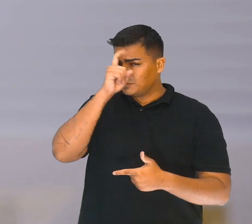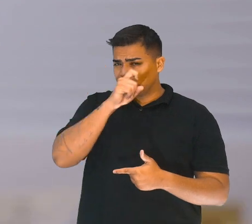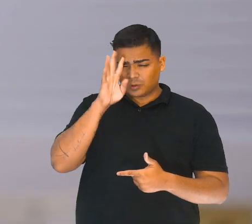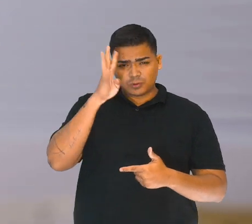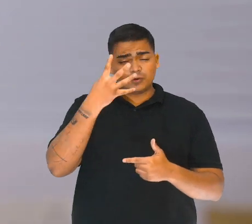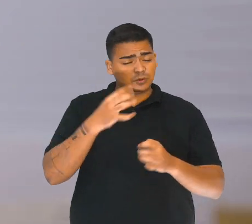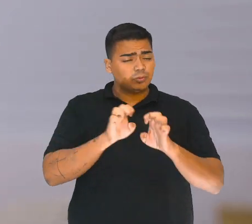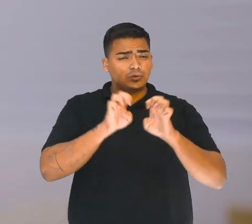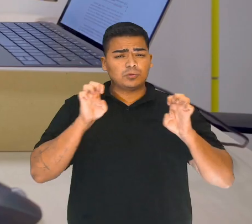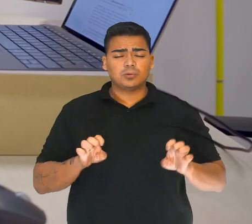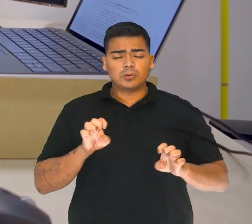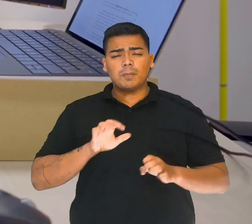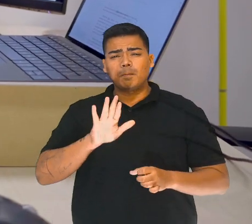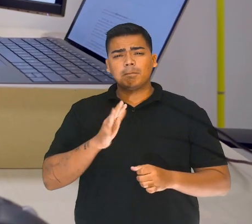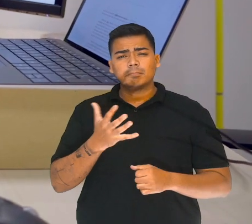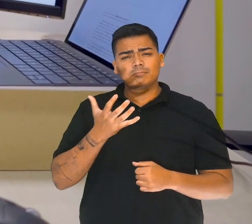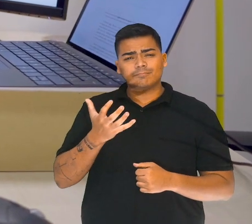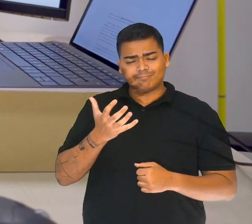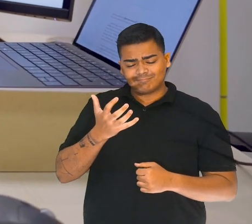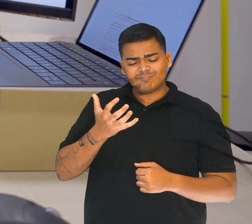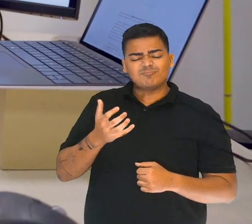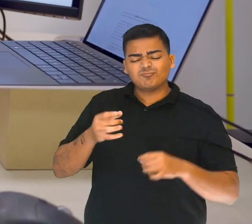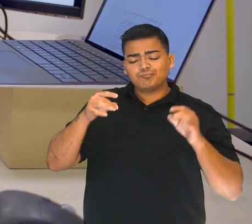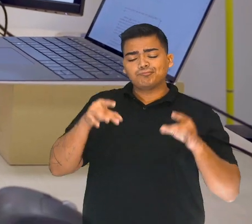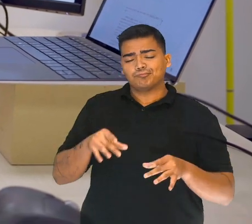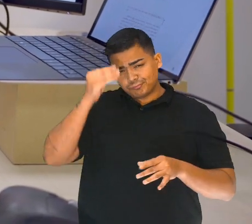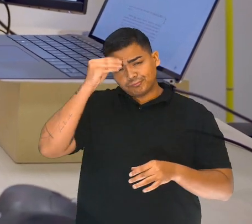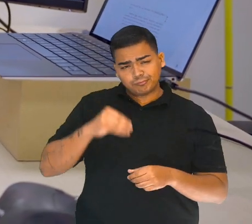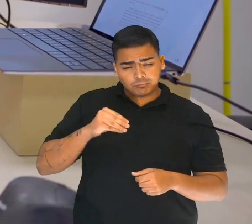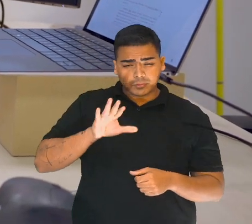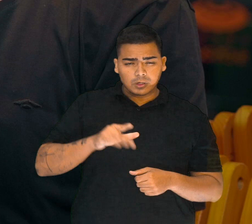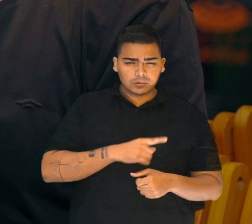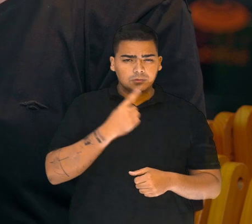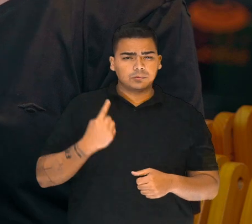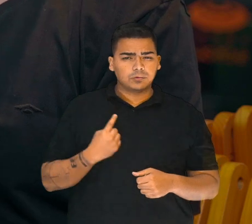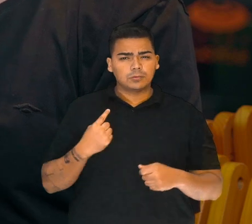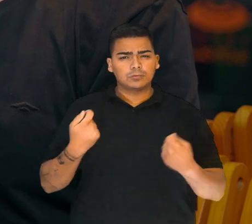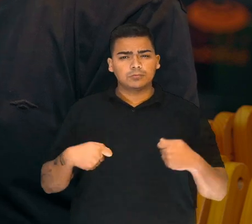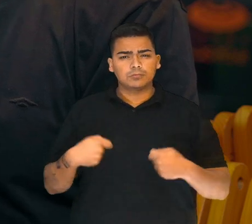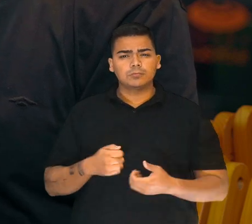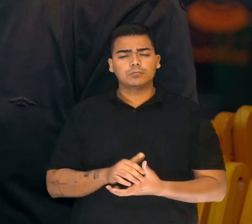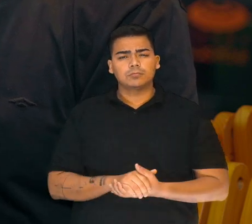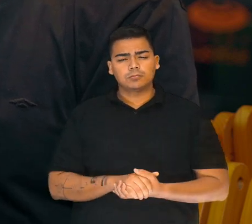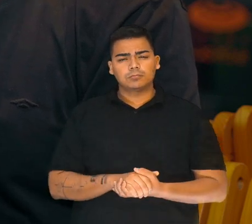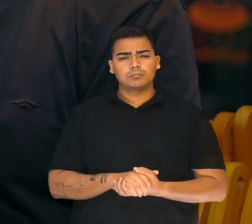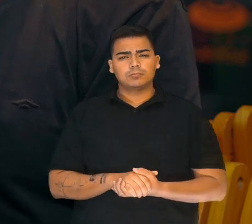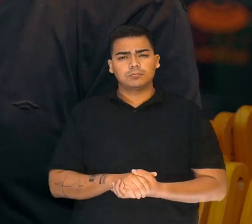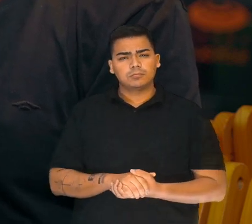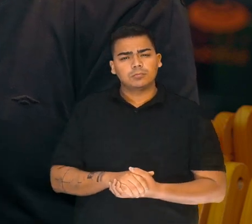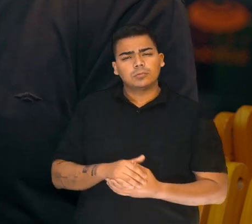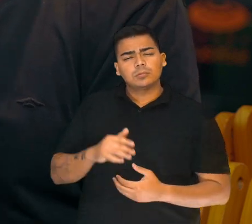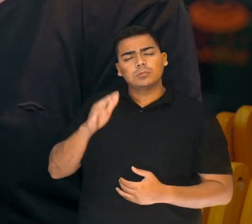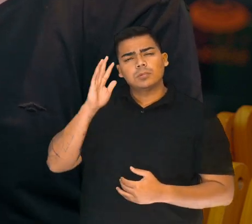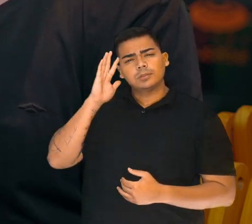resolver estruturalmente, elas tendem a desistir. A gente precisa,